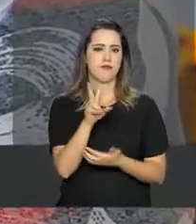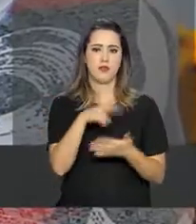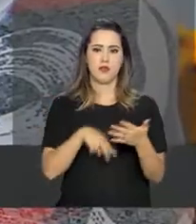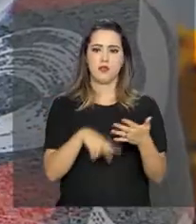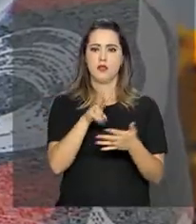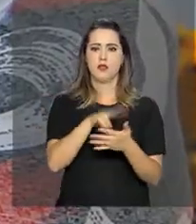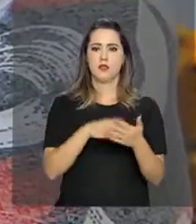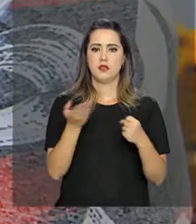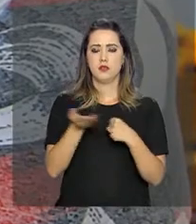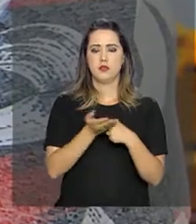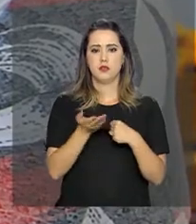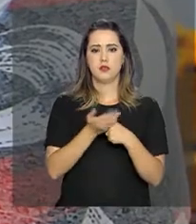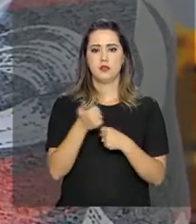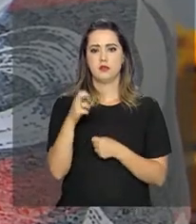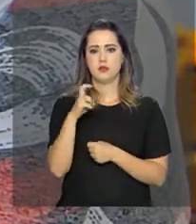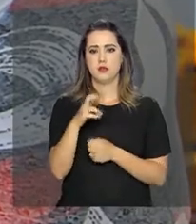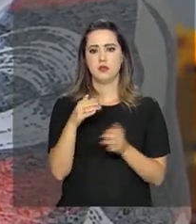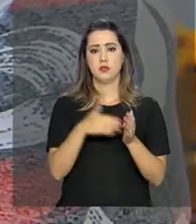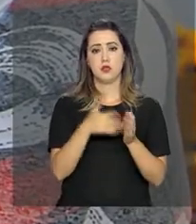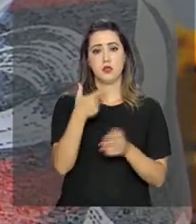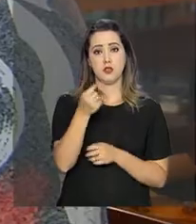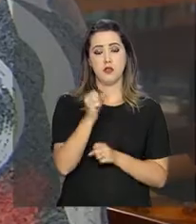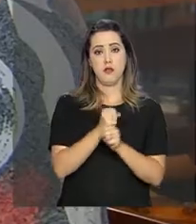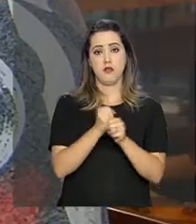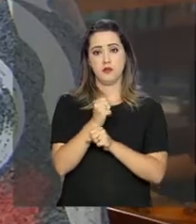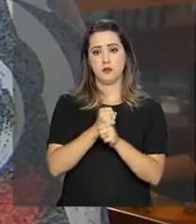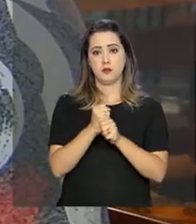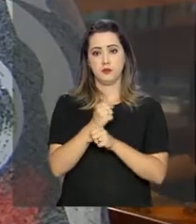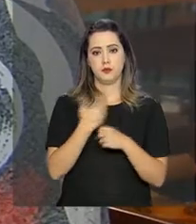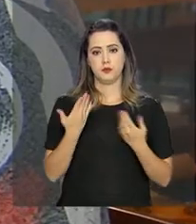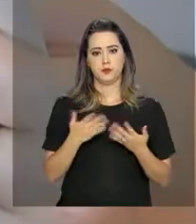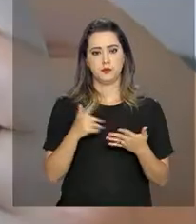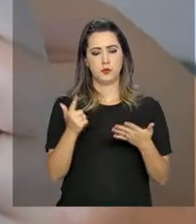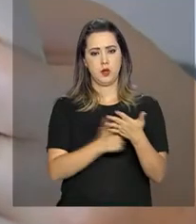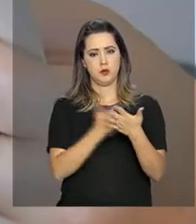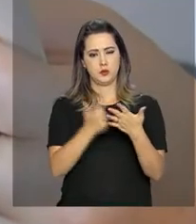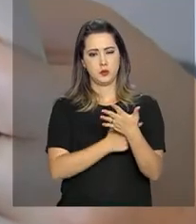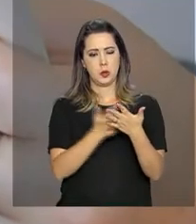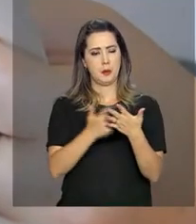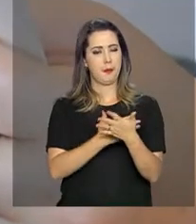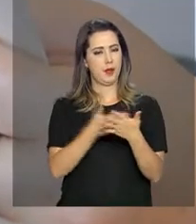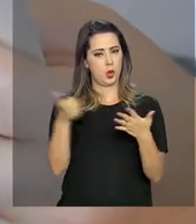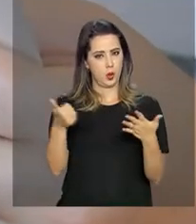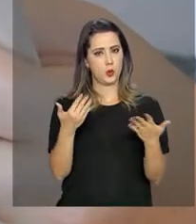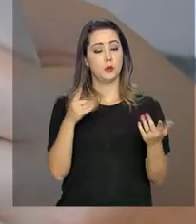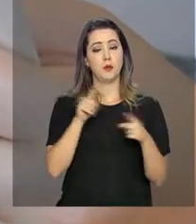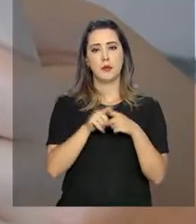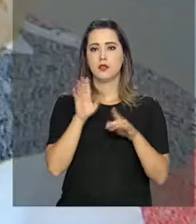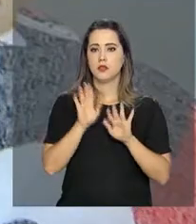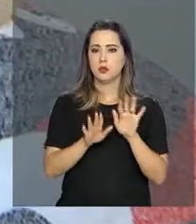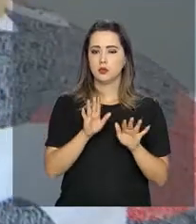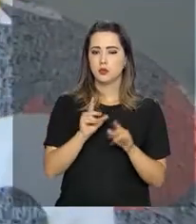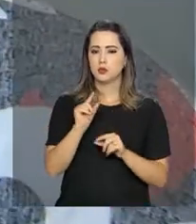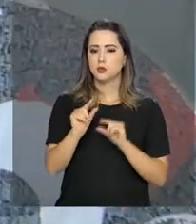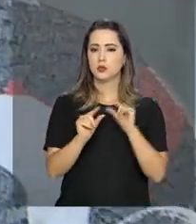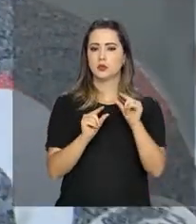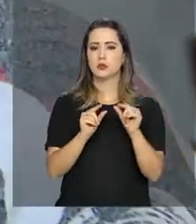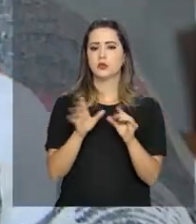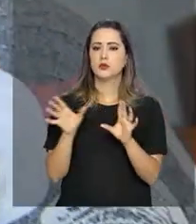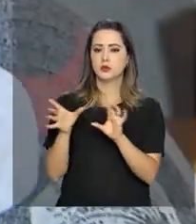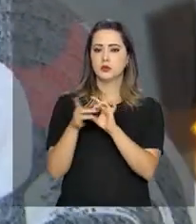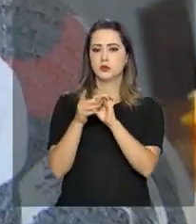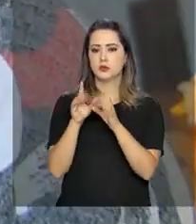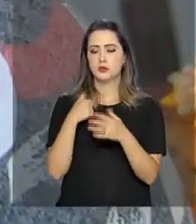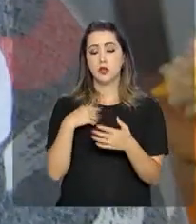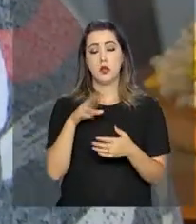Em média, são de 15 a 20 por ano. O formato impresso é o preferido dela, mas aos poucos, ela está se